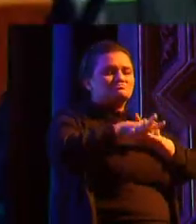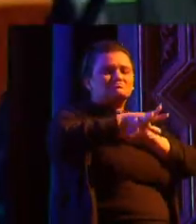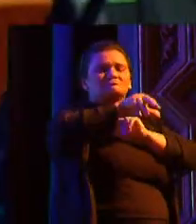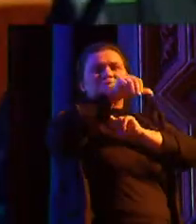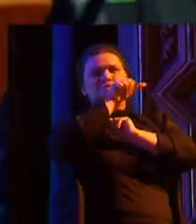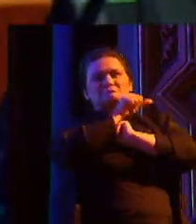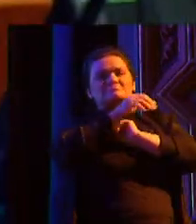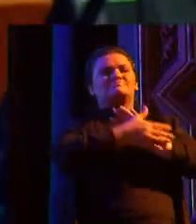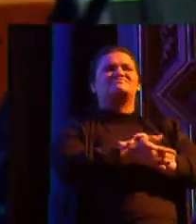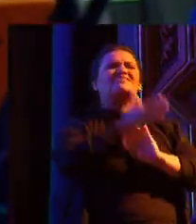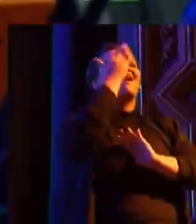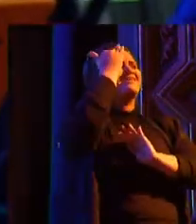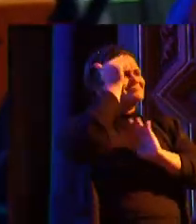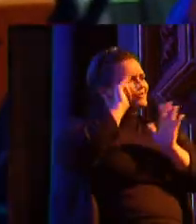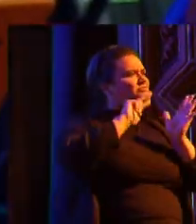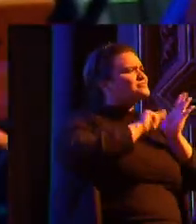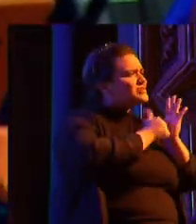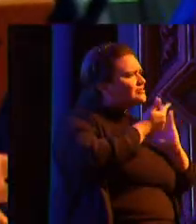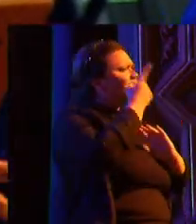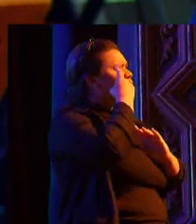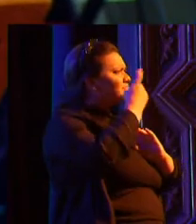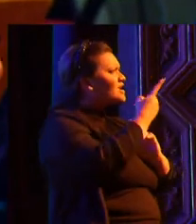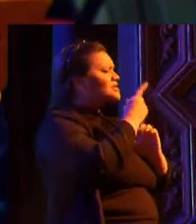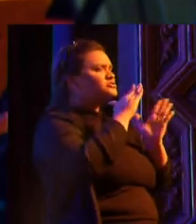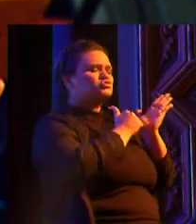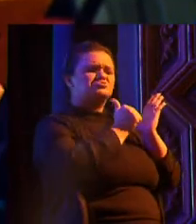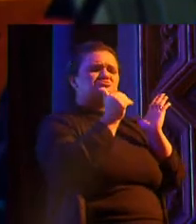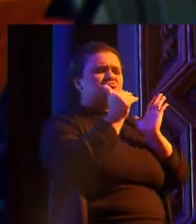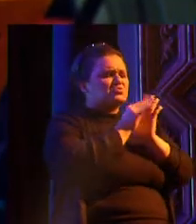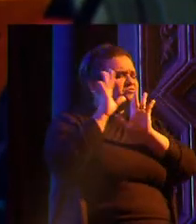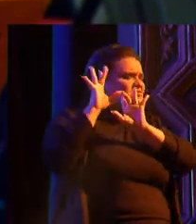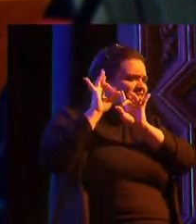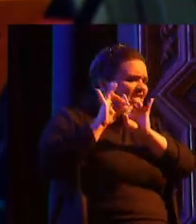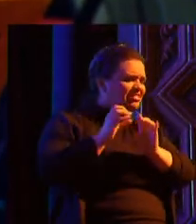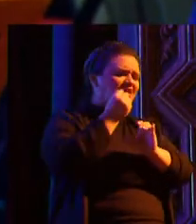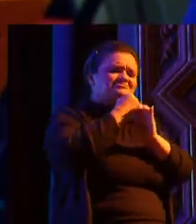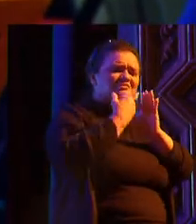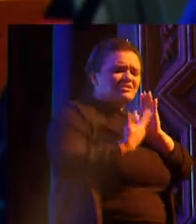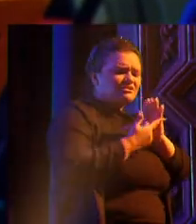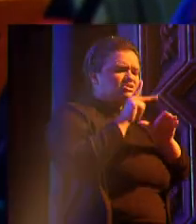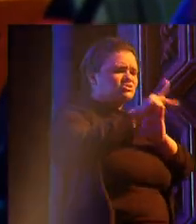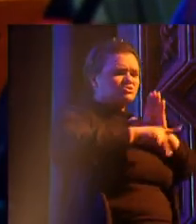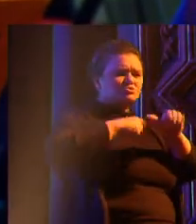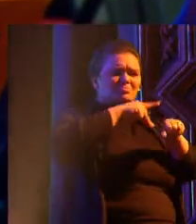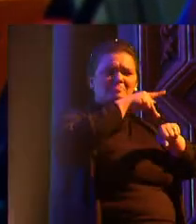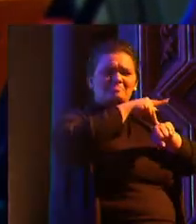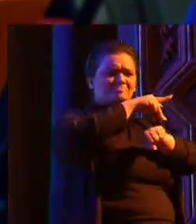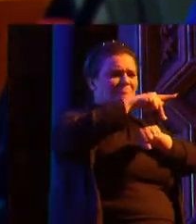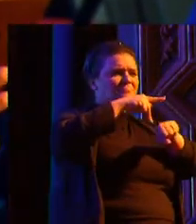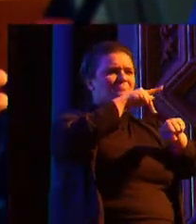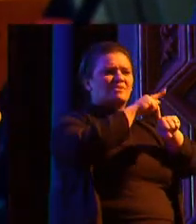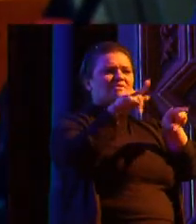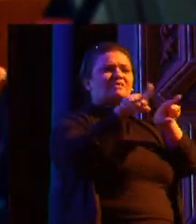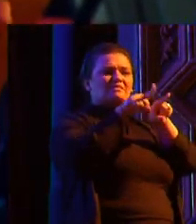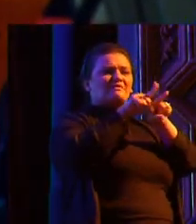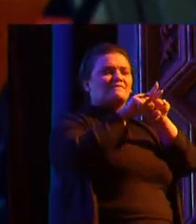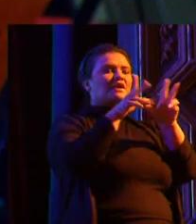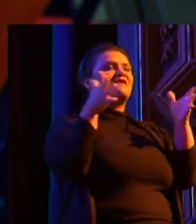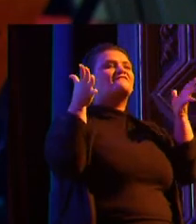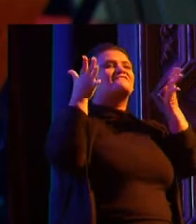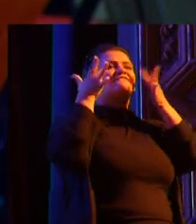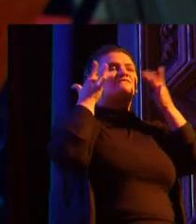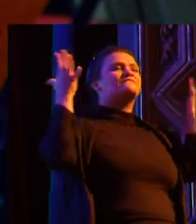Sabe o que é muito interessante? Além de todas essas características do prêmio, Ele homenageia uma multiartista fabulosa,